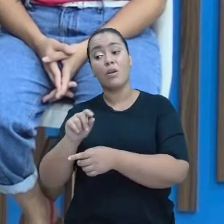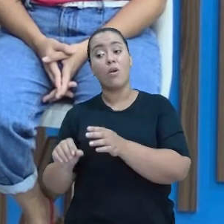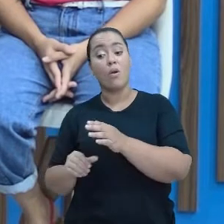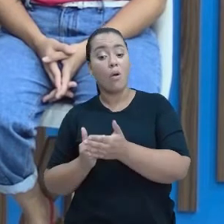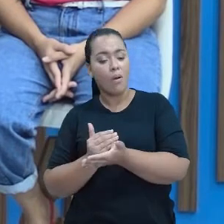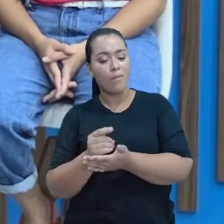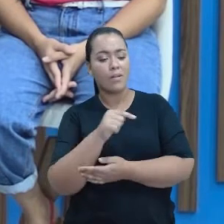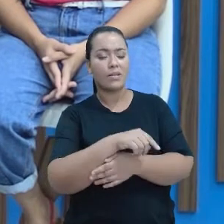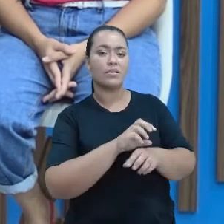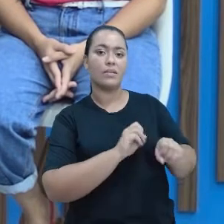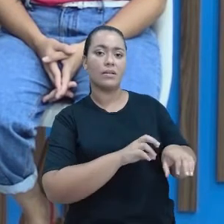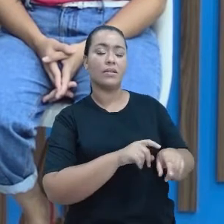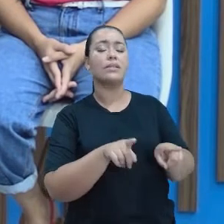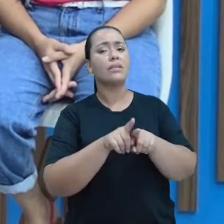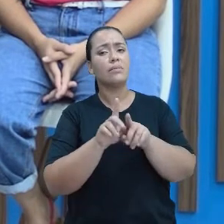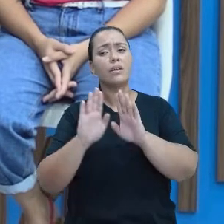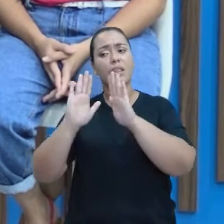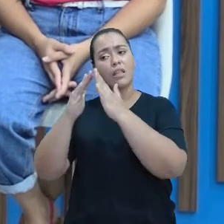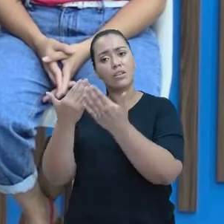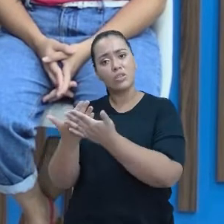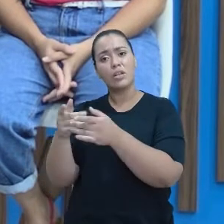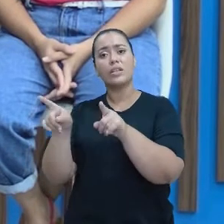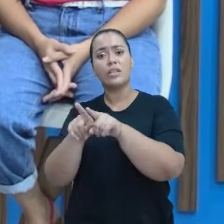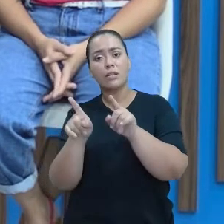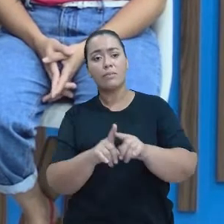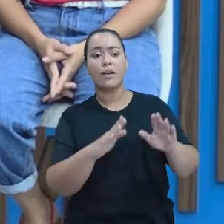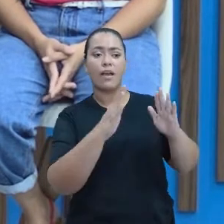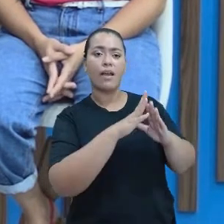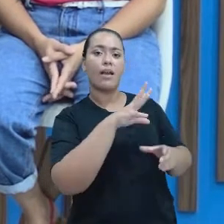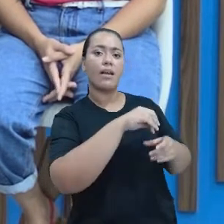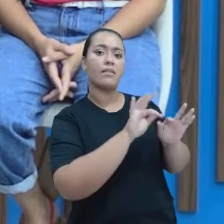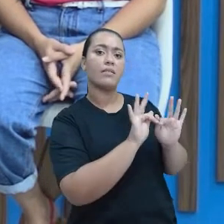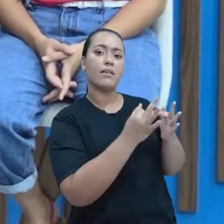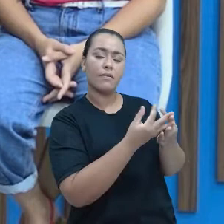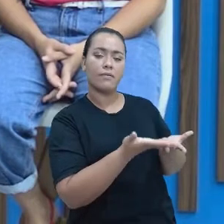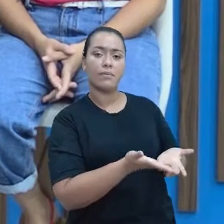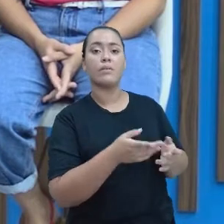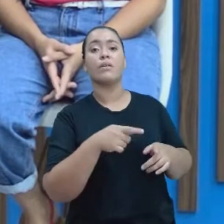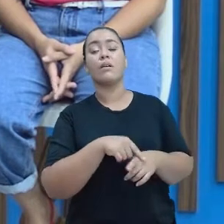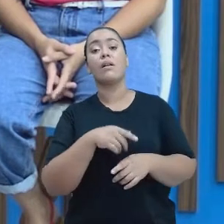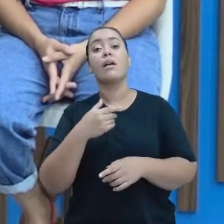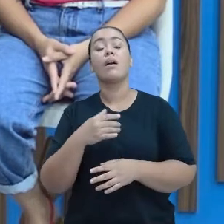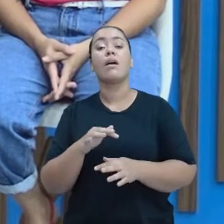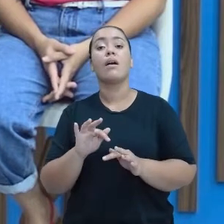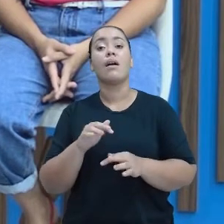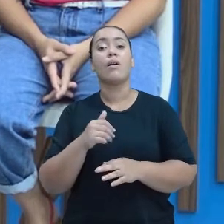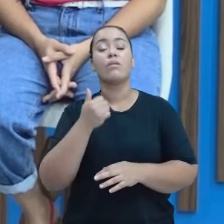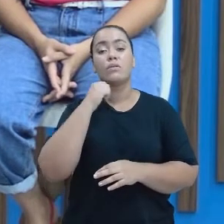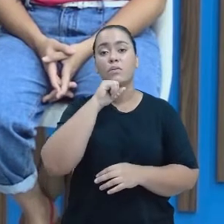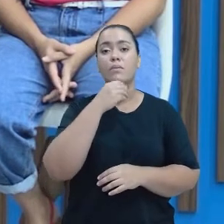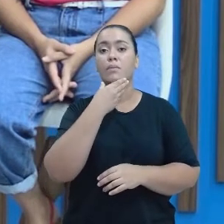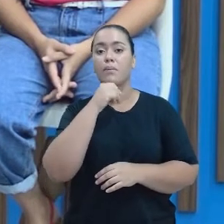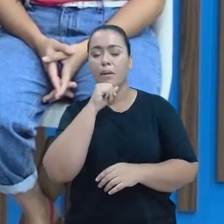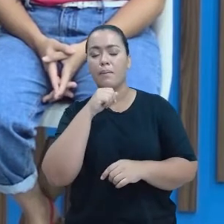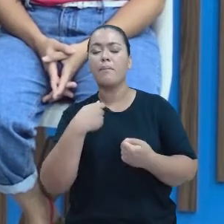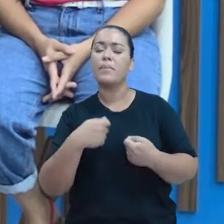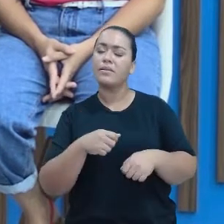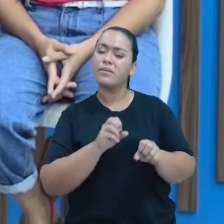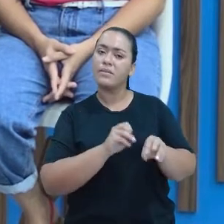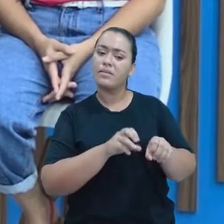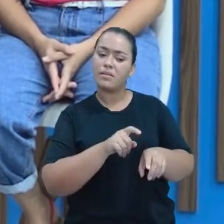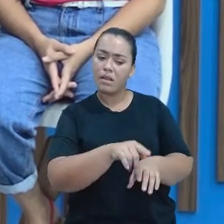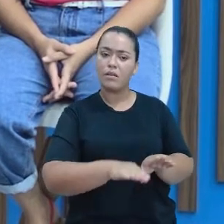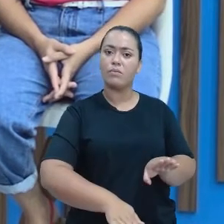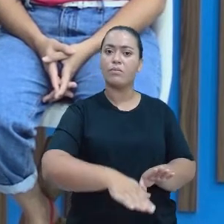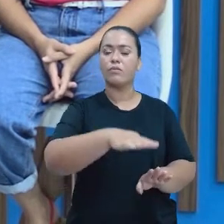na escola quanto na família. Os pais precisam passar isso para os filhos, né? Em geral,